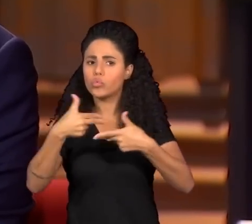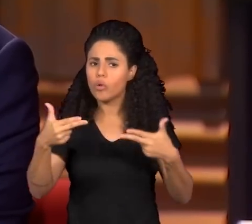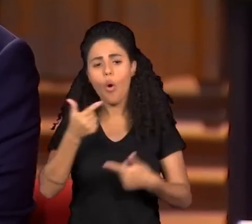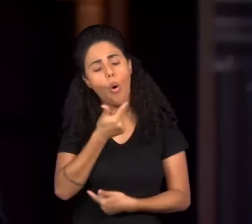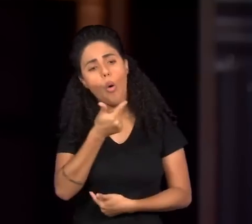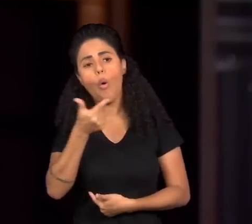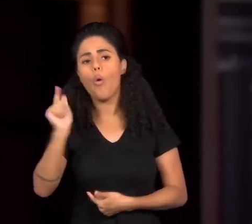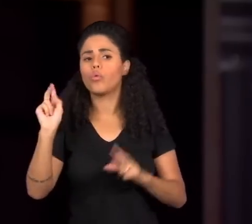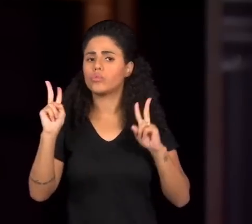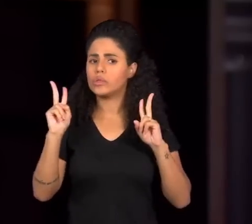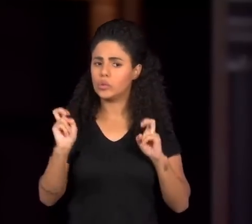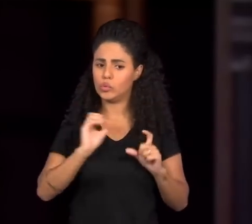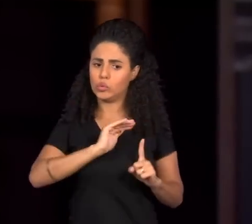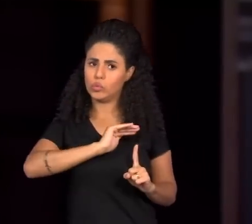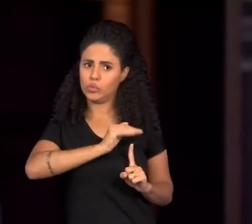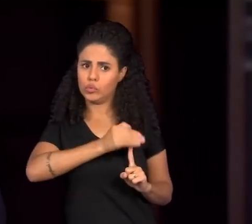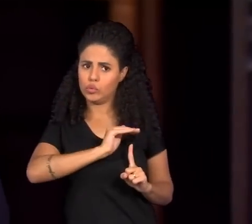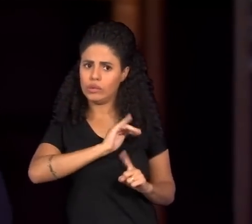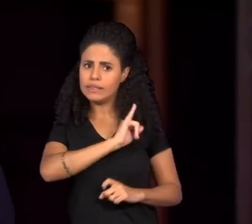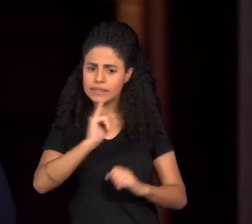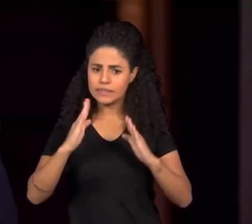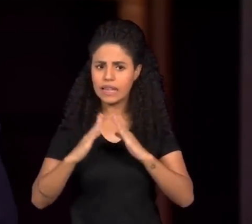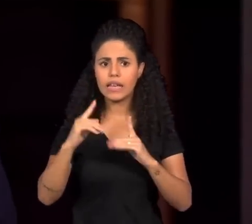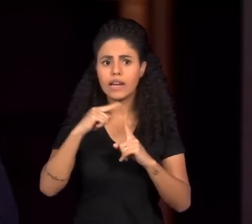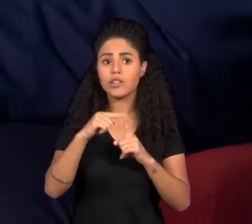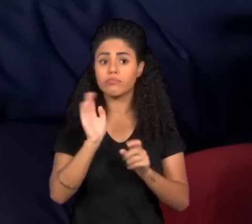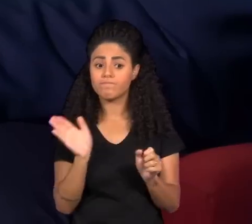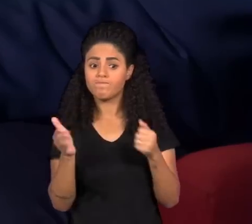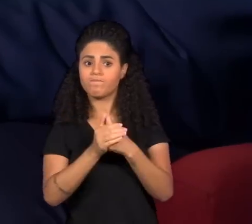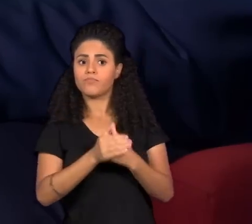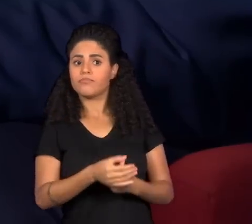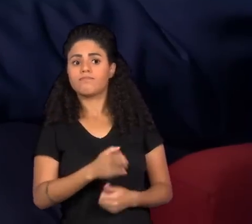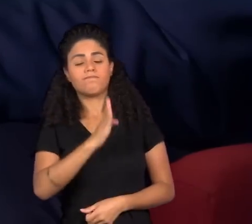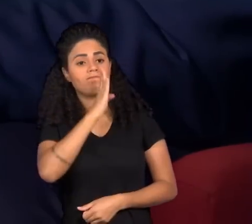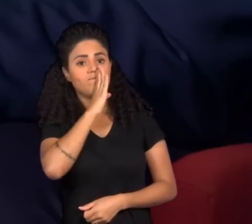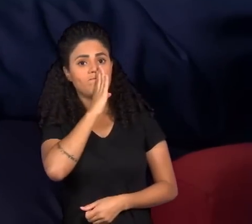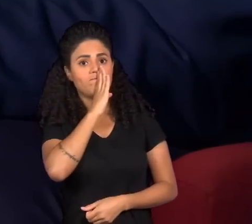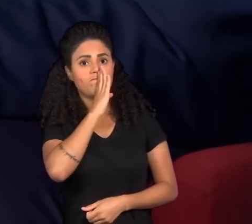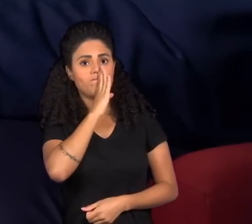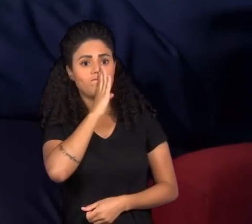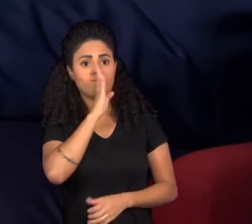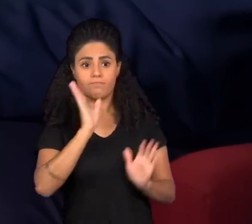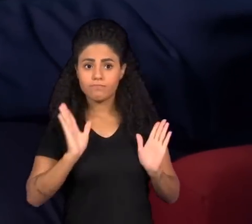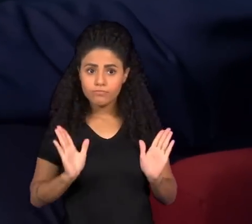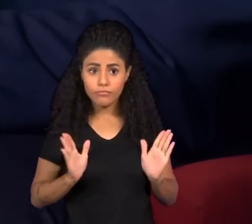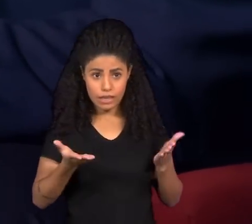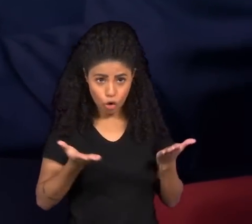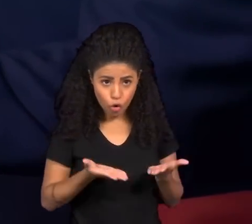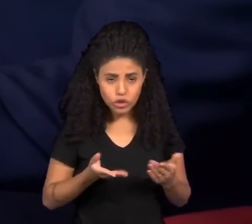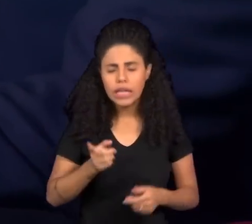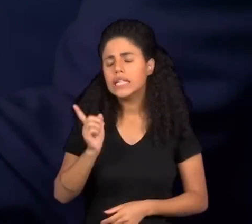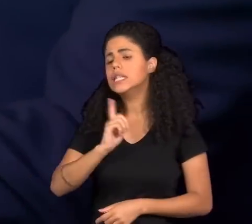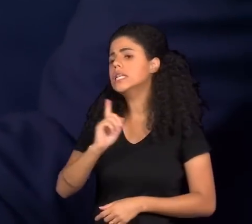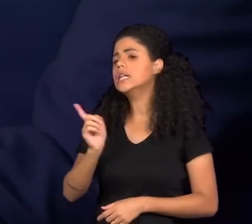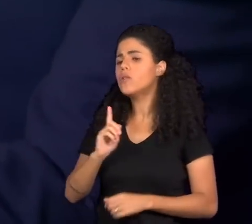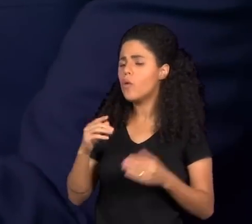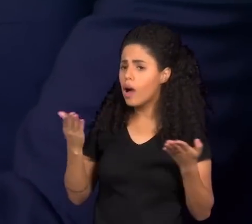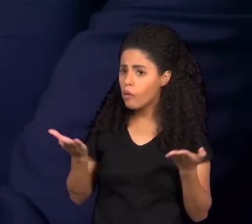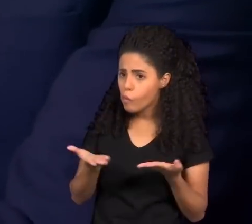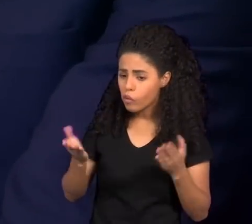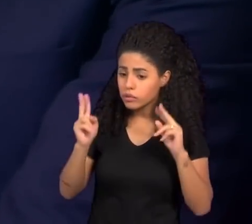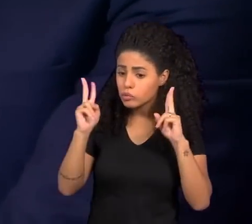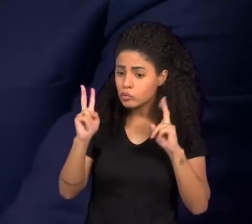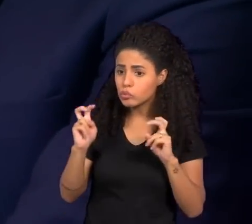a igreja foge desse assunto... Mas não foge. Ah, não? Hoje não. Ah, bom, hoje não. É Estou isso falando que eu estou muito dizendo. Recentemente